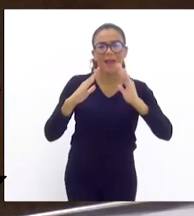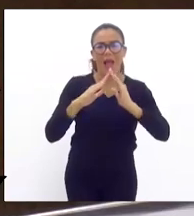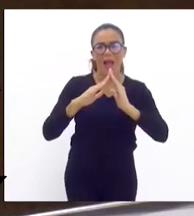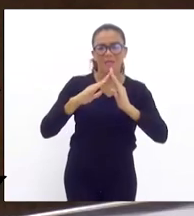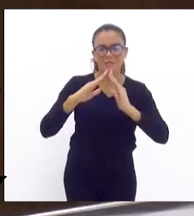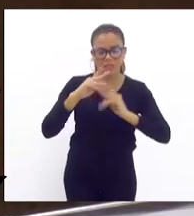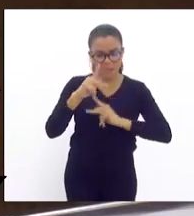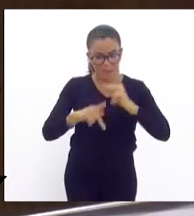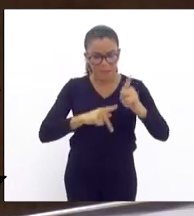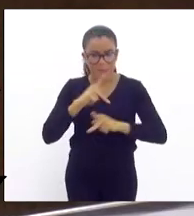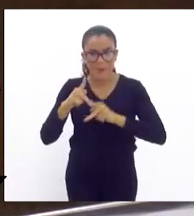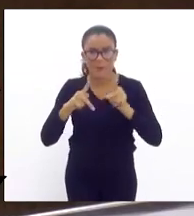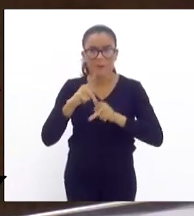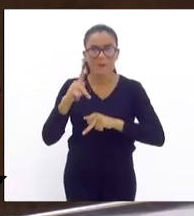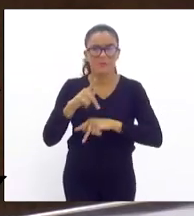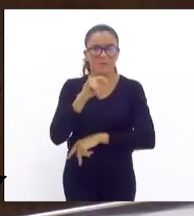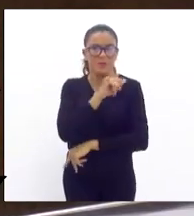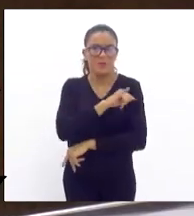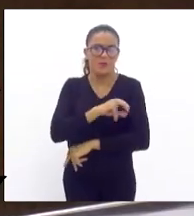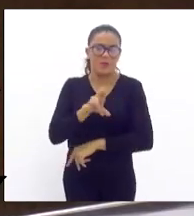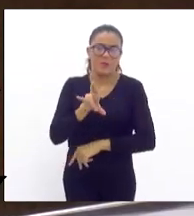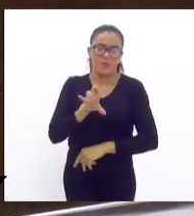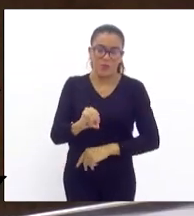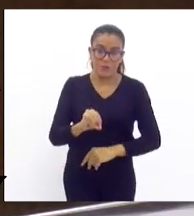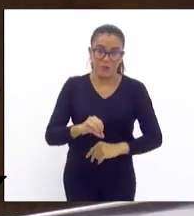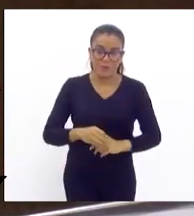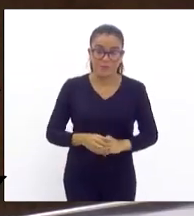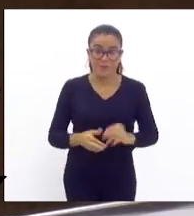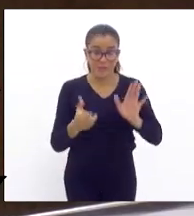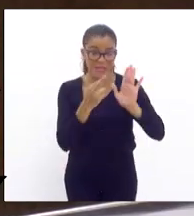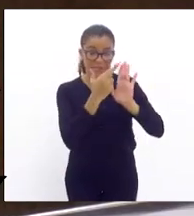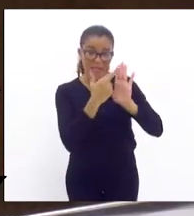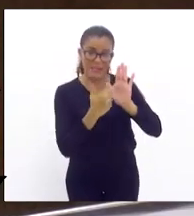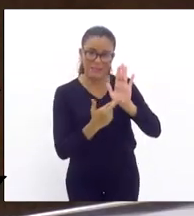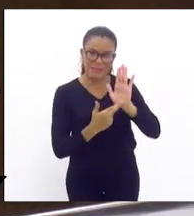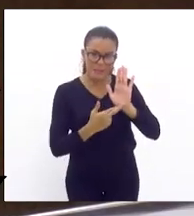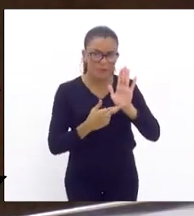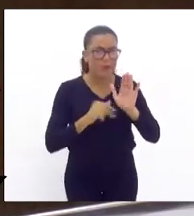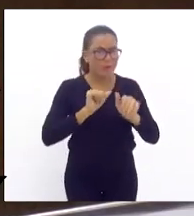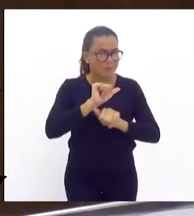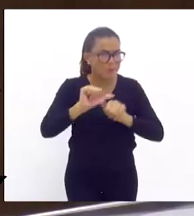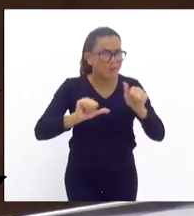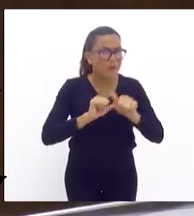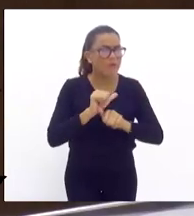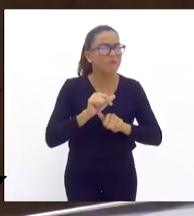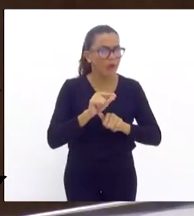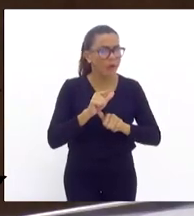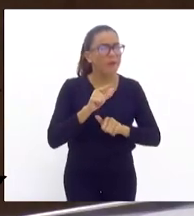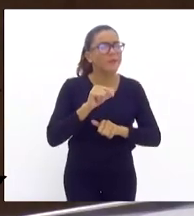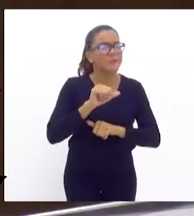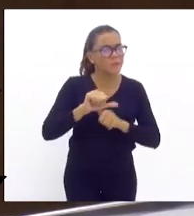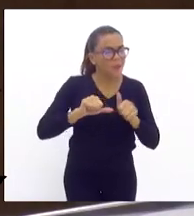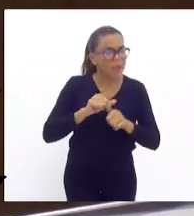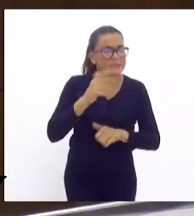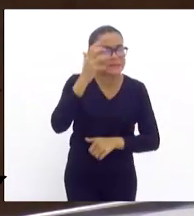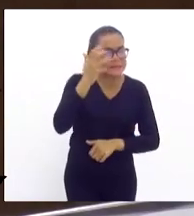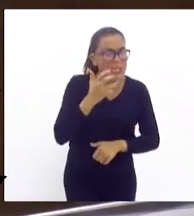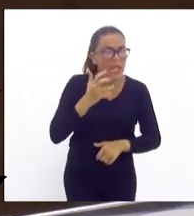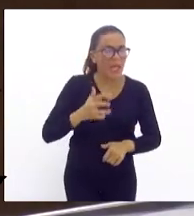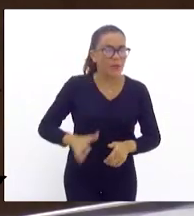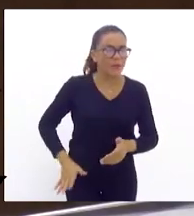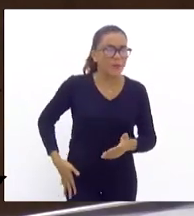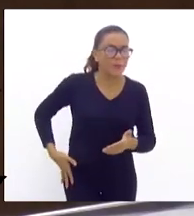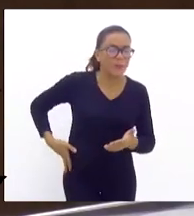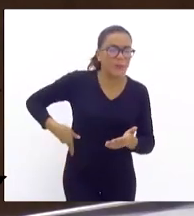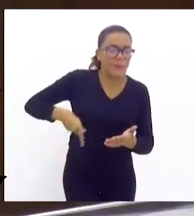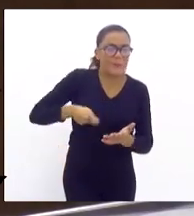E é um efeito desse regulamento que vai trazer consequências sérias no bolso de todo o povo